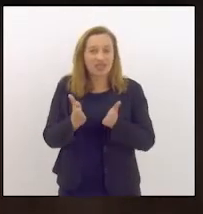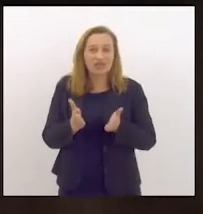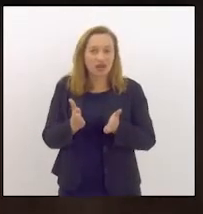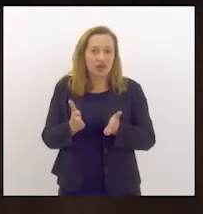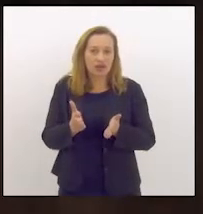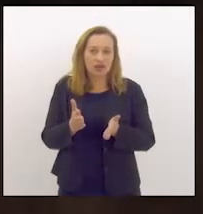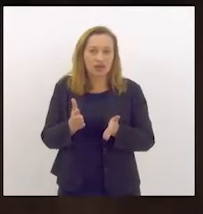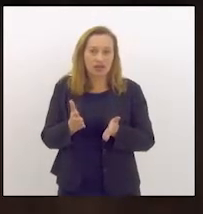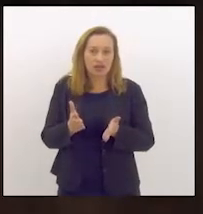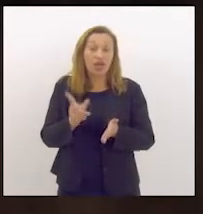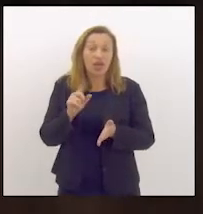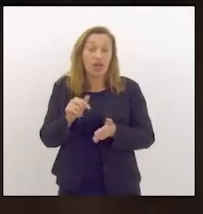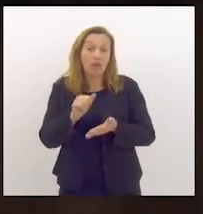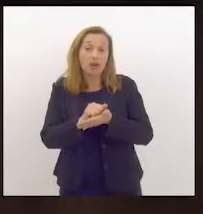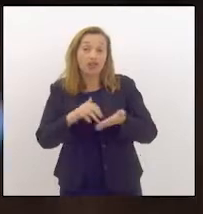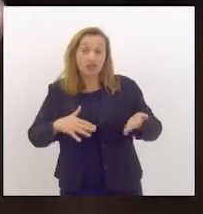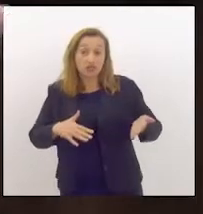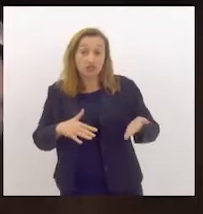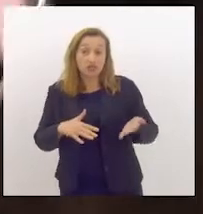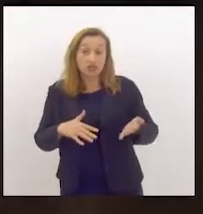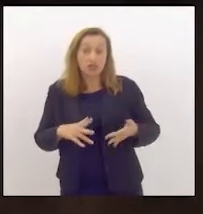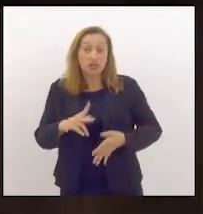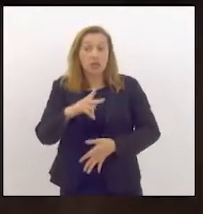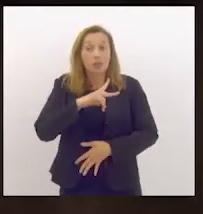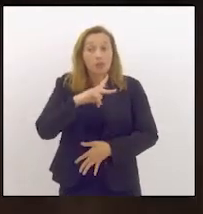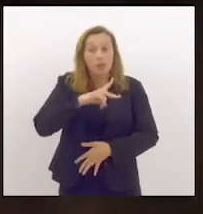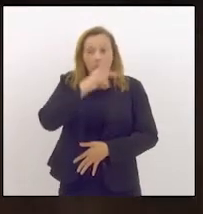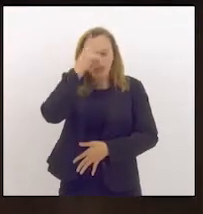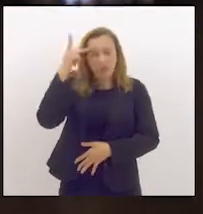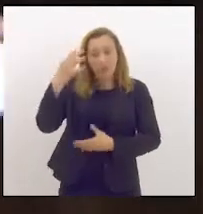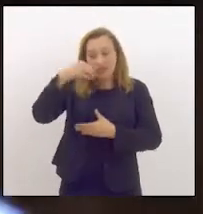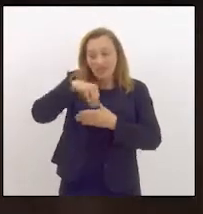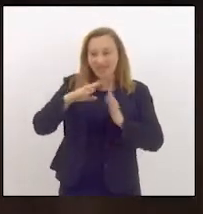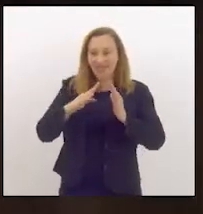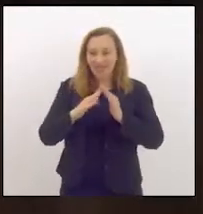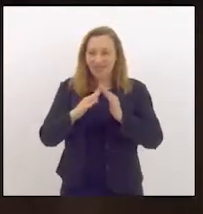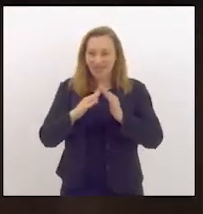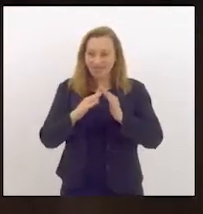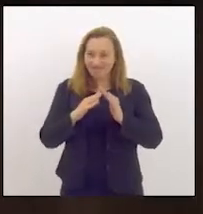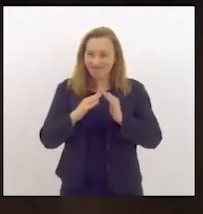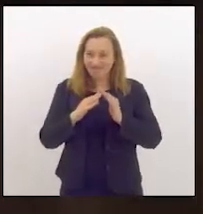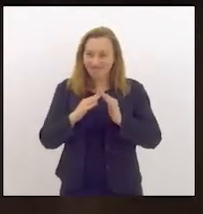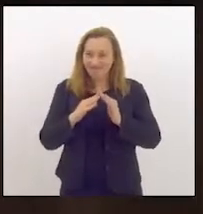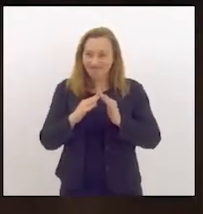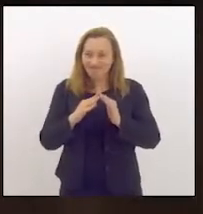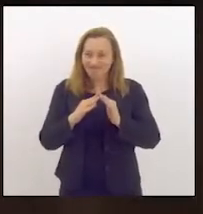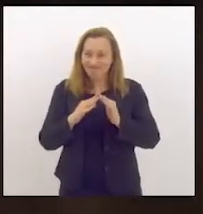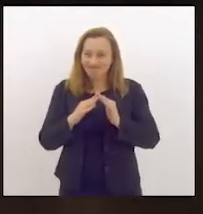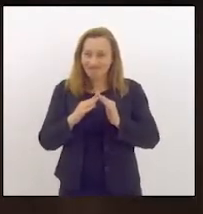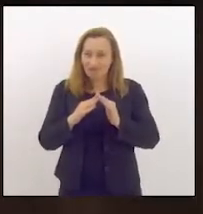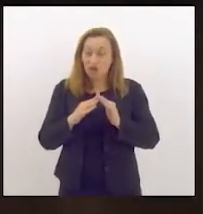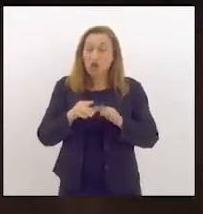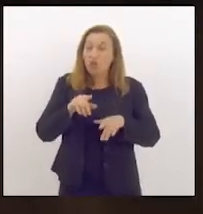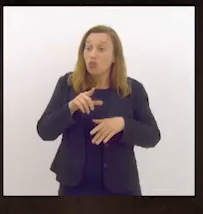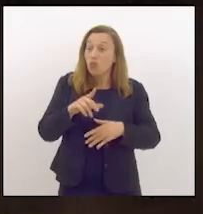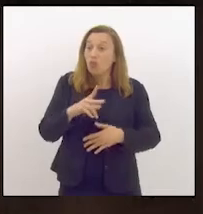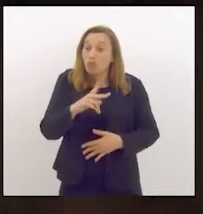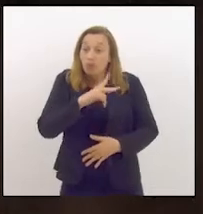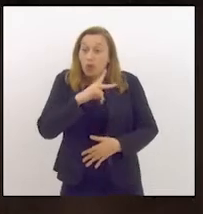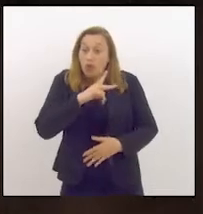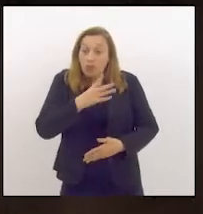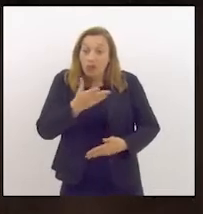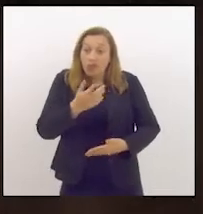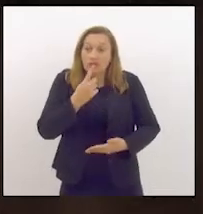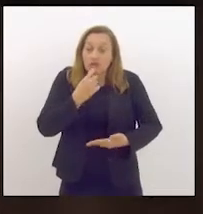é uma atividade que é feita pela própria pessoa dentro de casa você mesmo